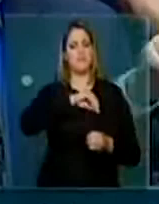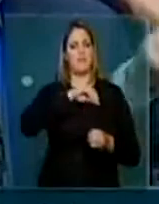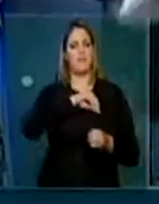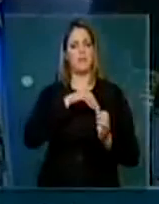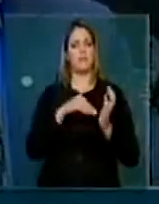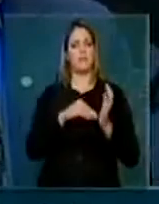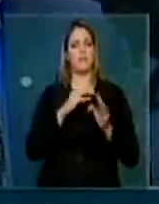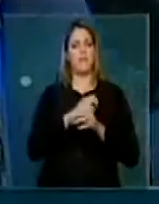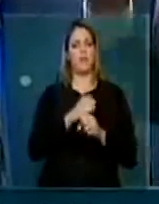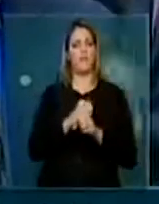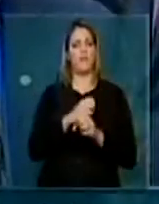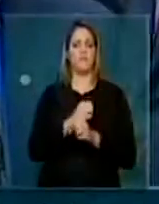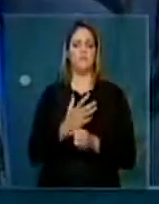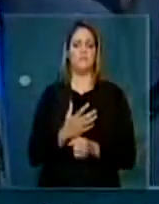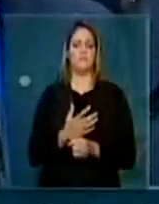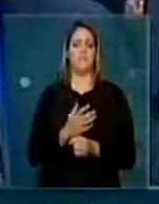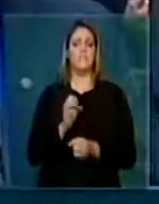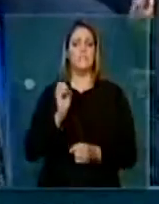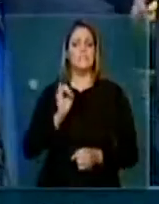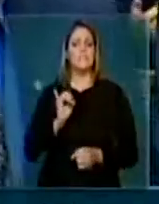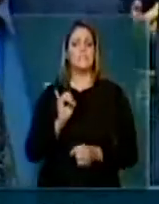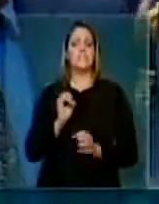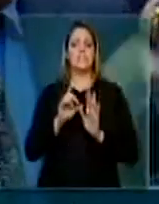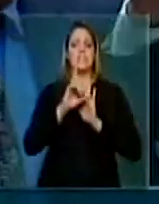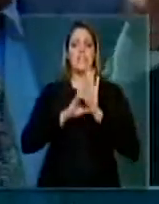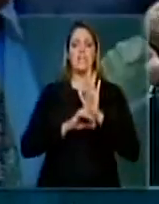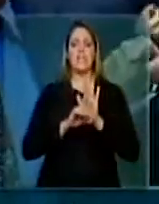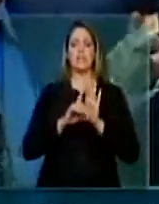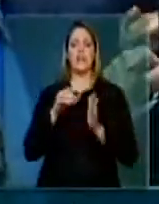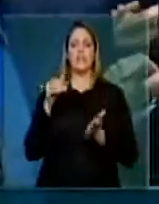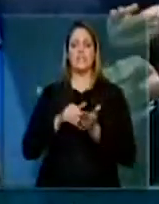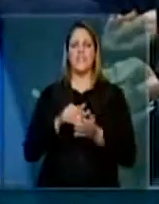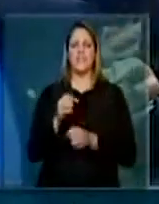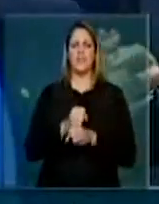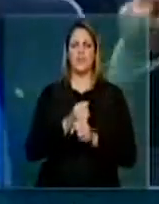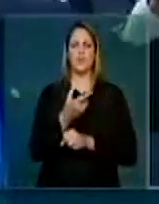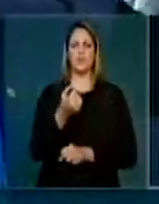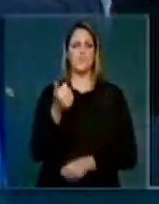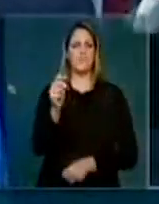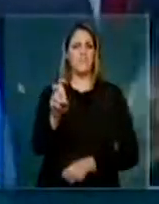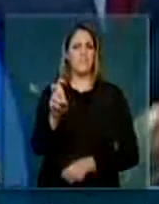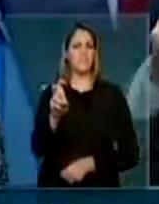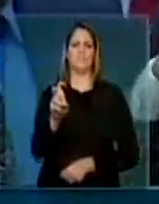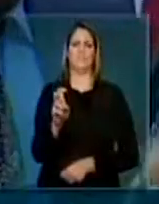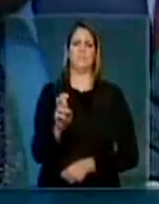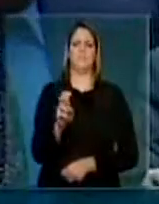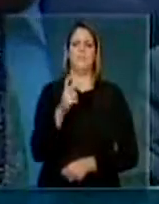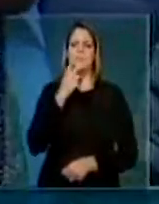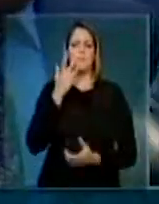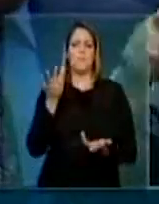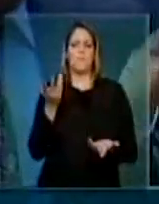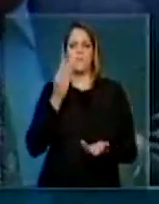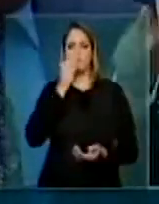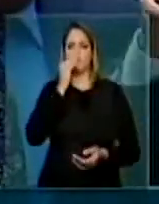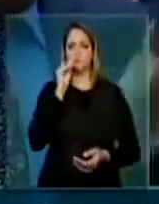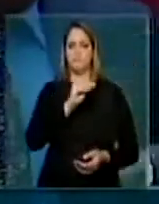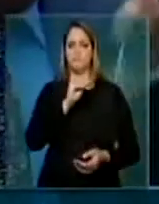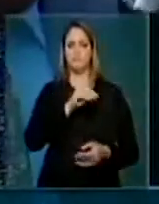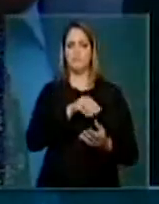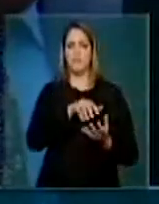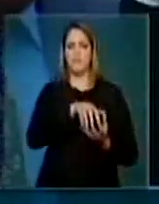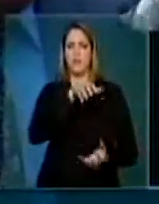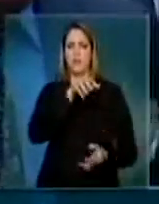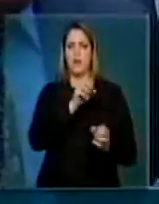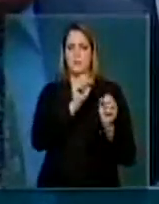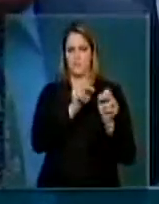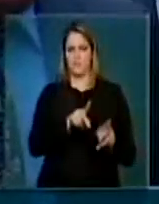proposta para até 2015, por decreto fixar, é porque os aposentados estarão mais uma vez aqui relegados